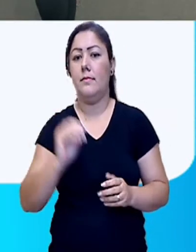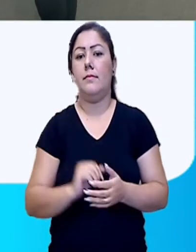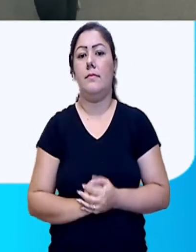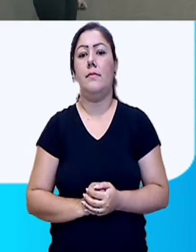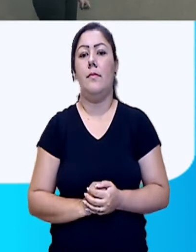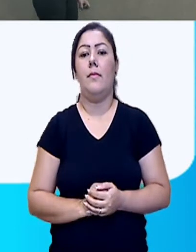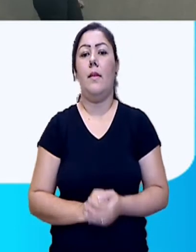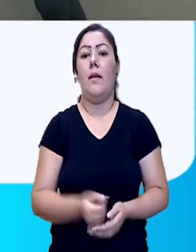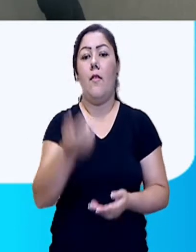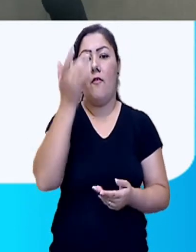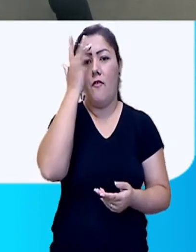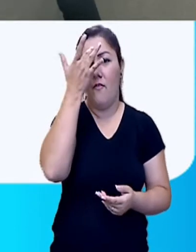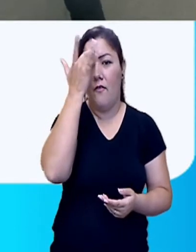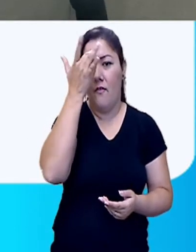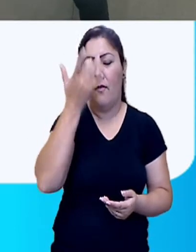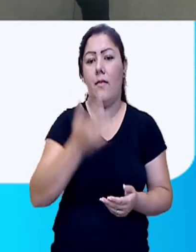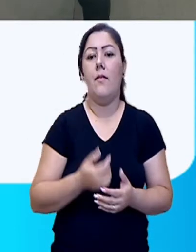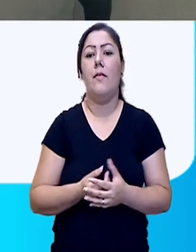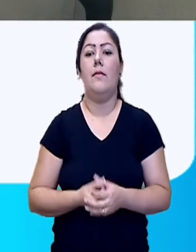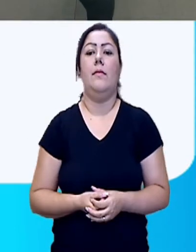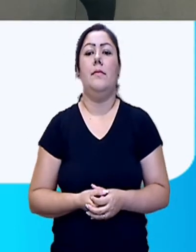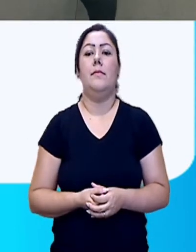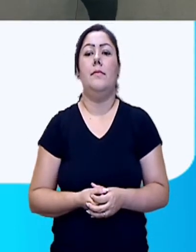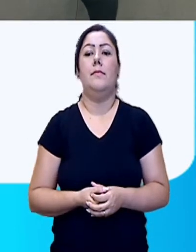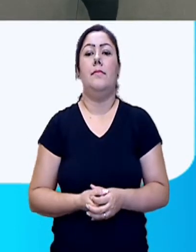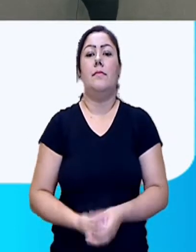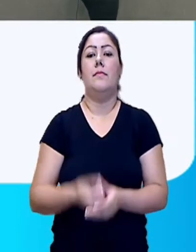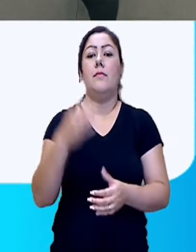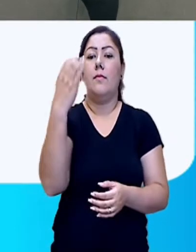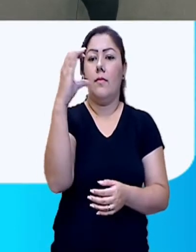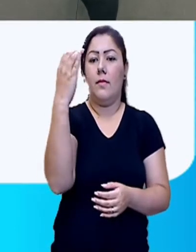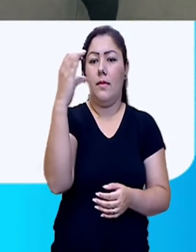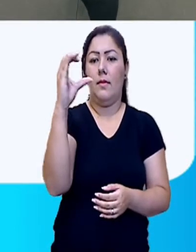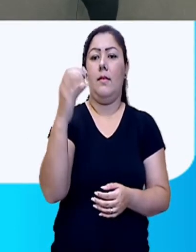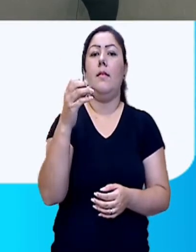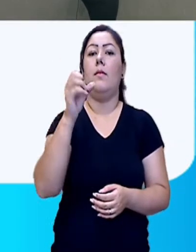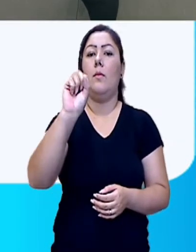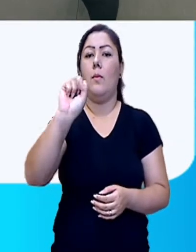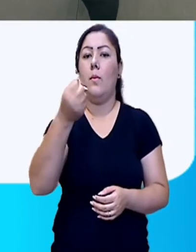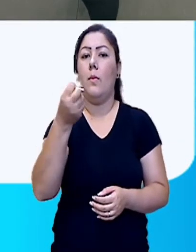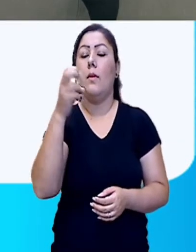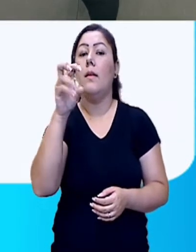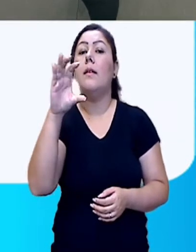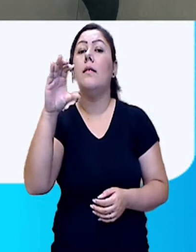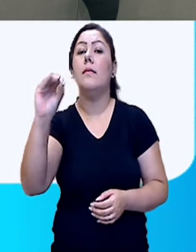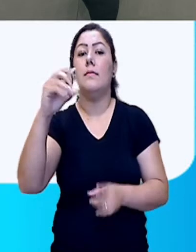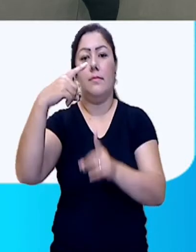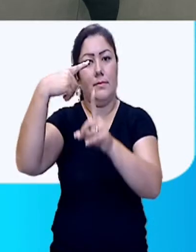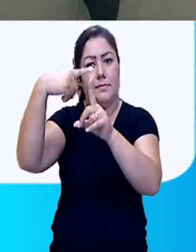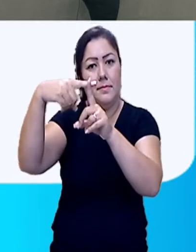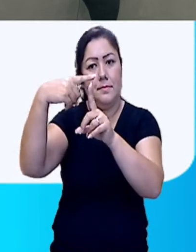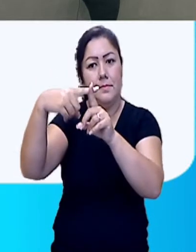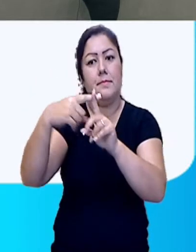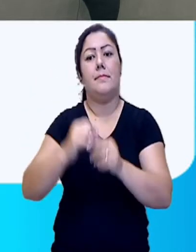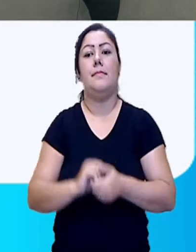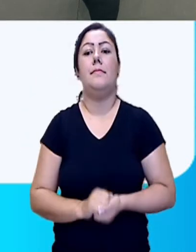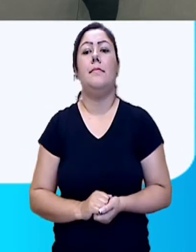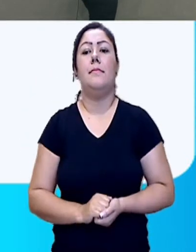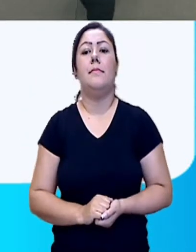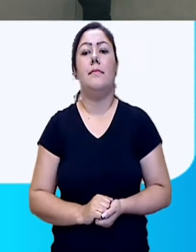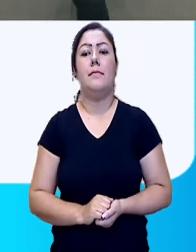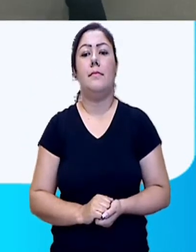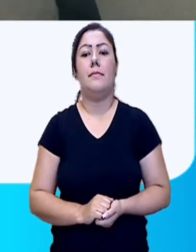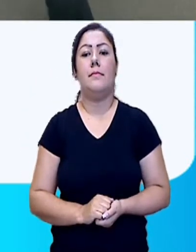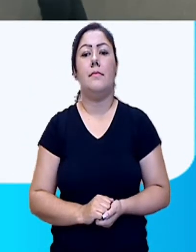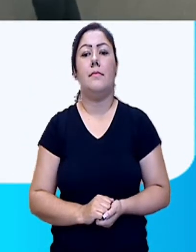Em fevereiro, crédito de 850, também positivo,